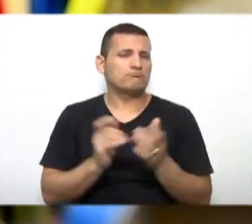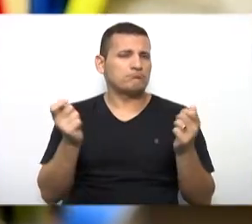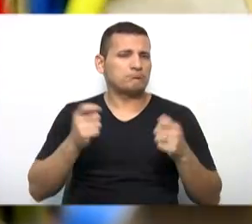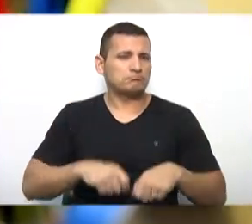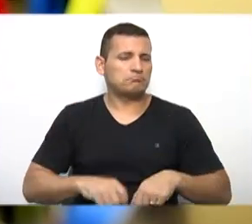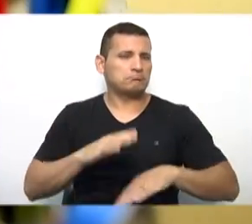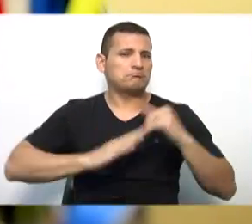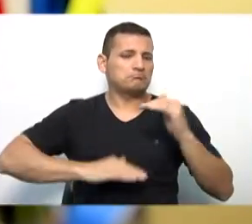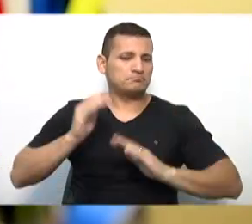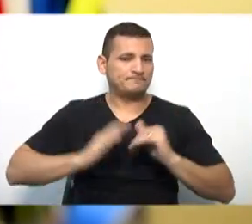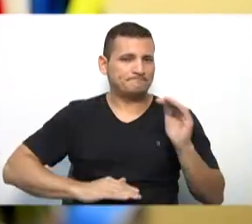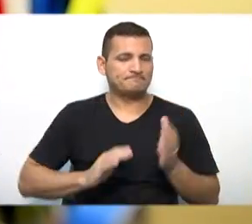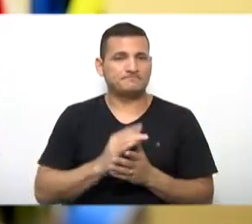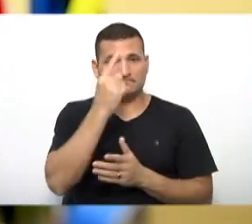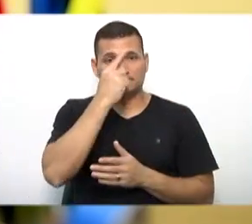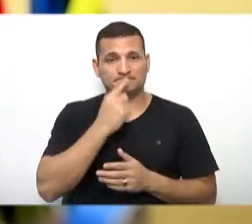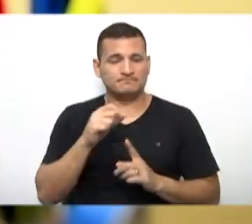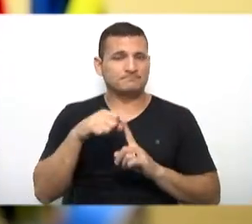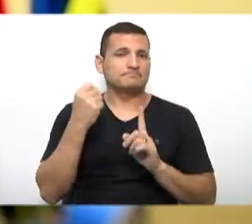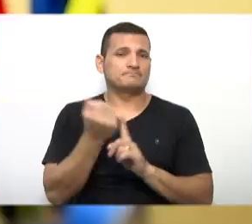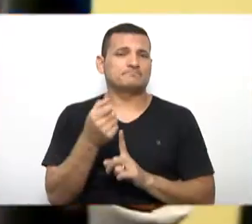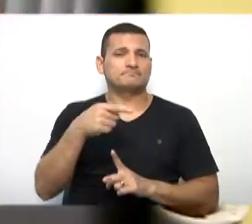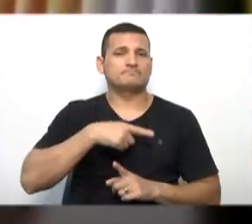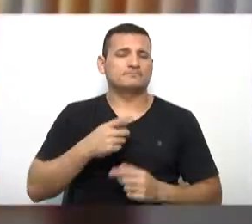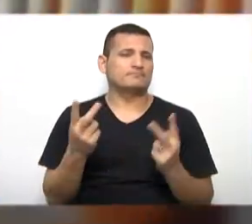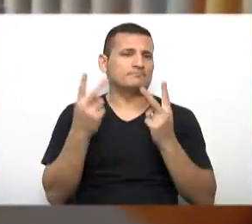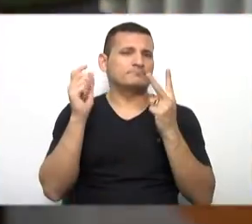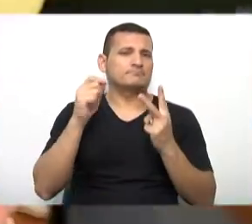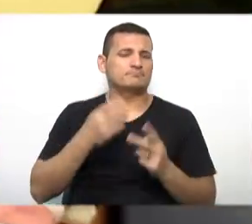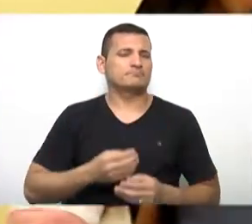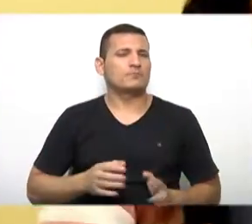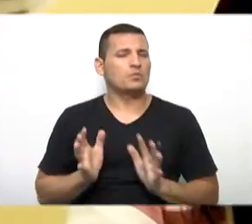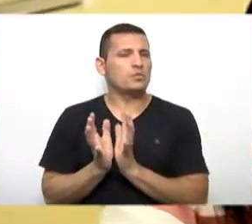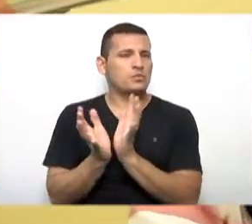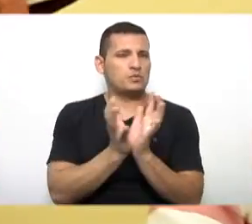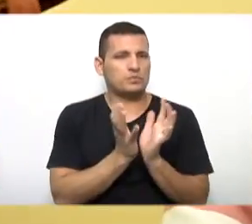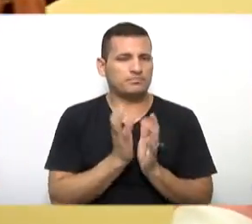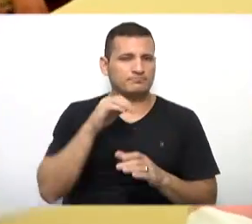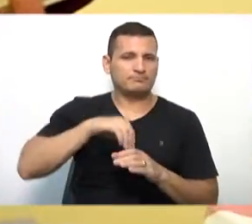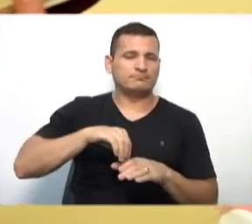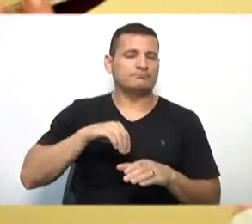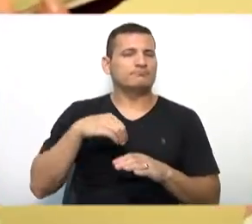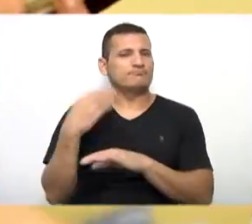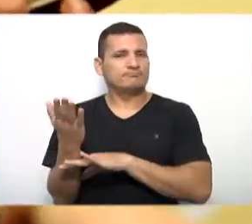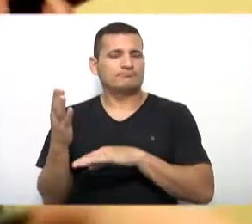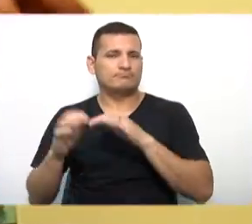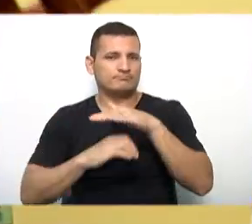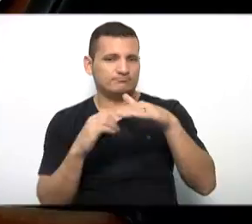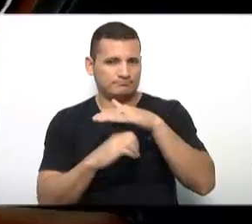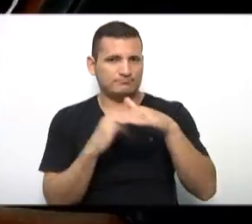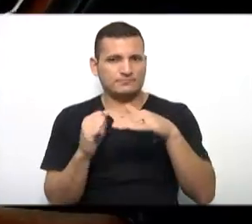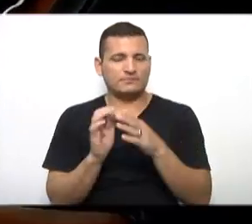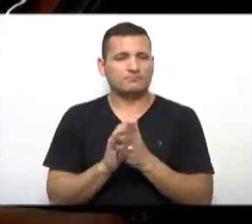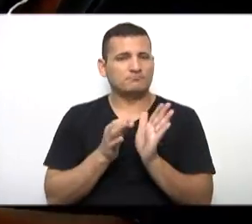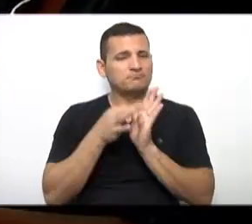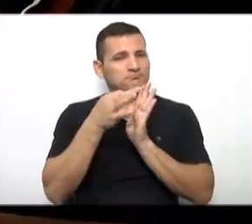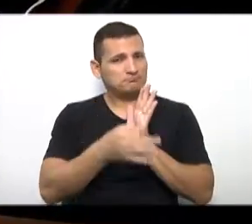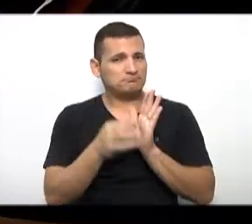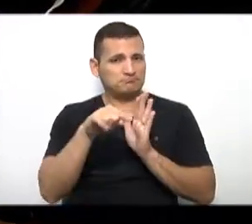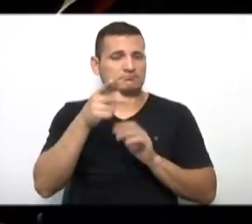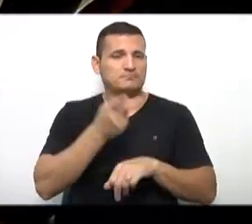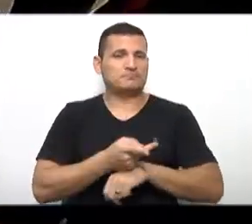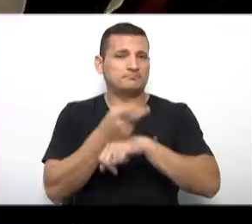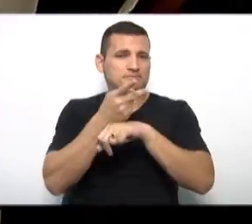O perfil social dá valor à convivência social dentro e fora da empresa. A sugestão de prêmio